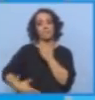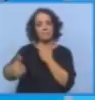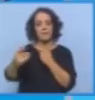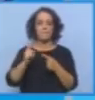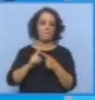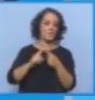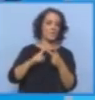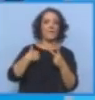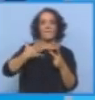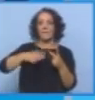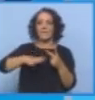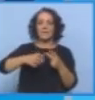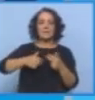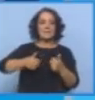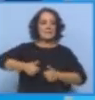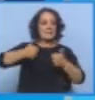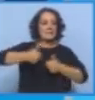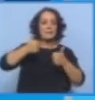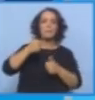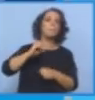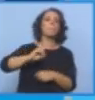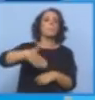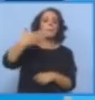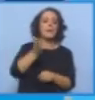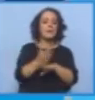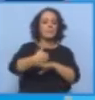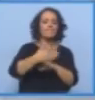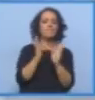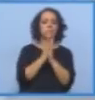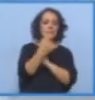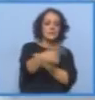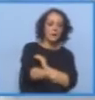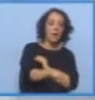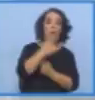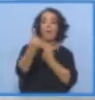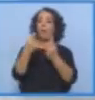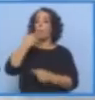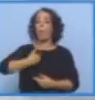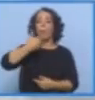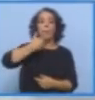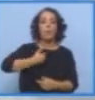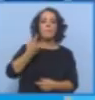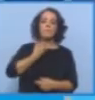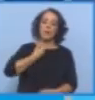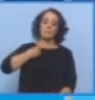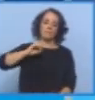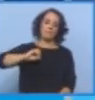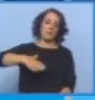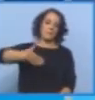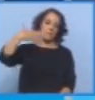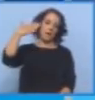primeiros nos vários setores que as paróquias têm, e aquilo que Jesus nos pede é que sejamos os primeiros a servir e não os primeiros